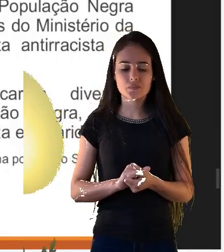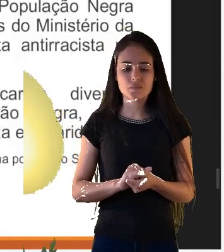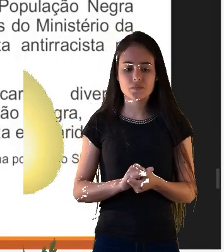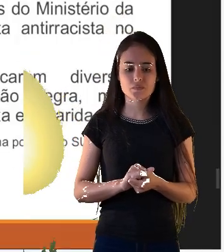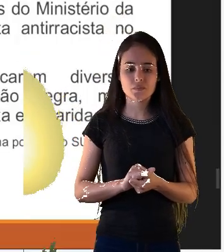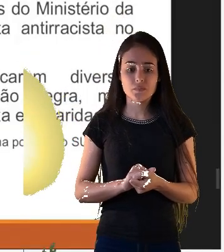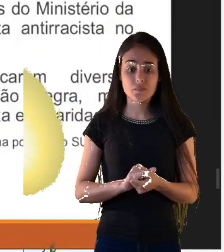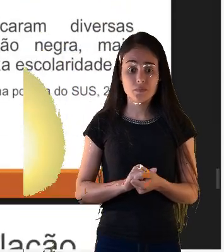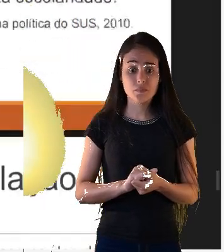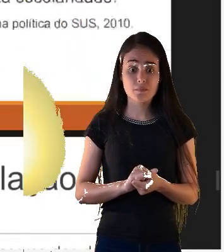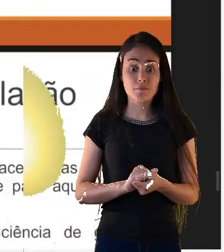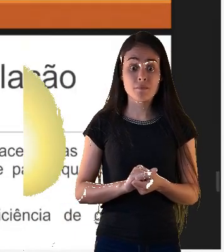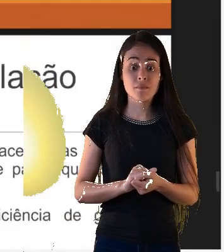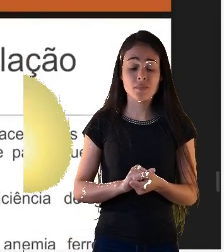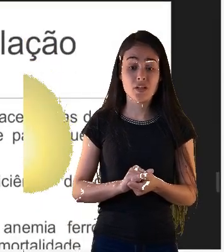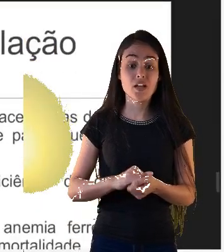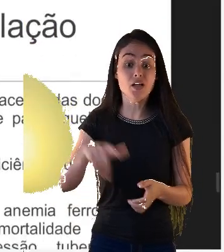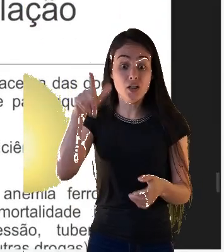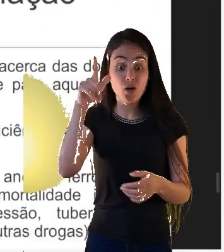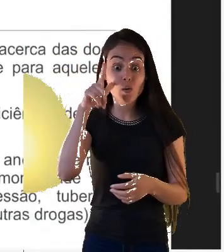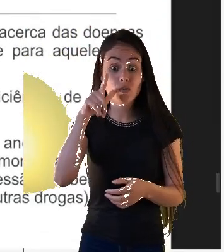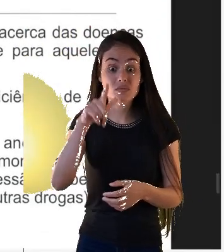passar.